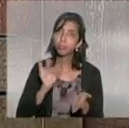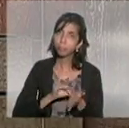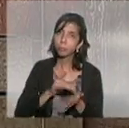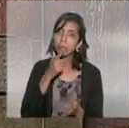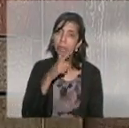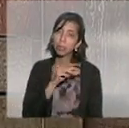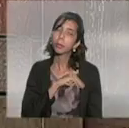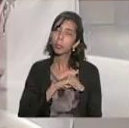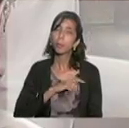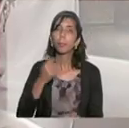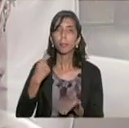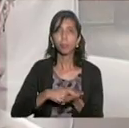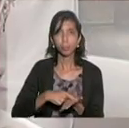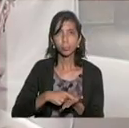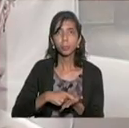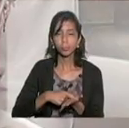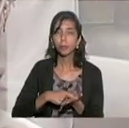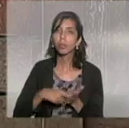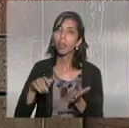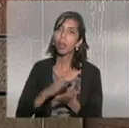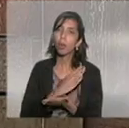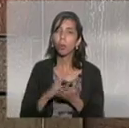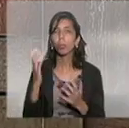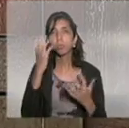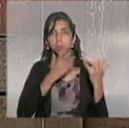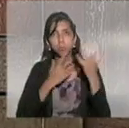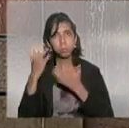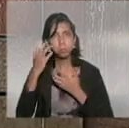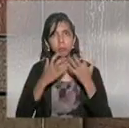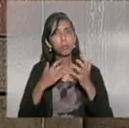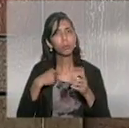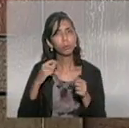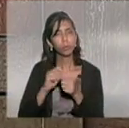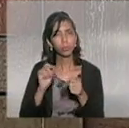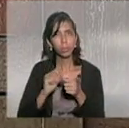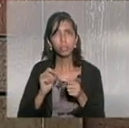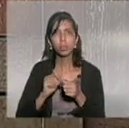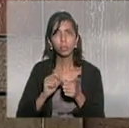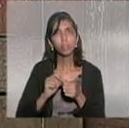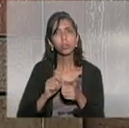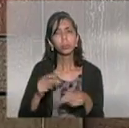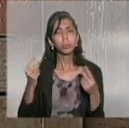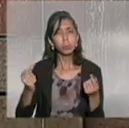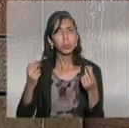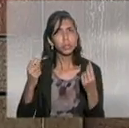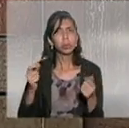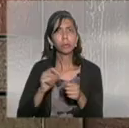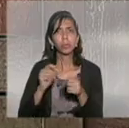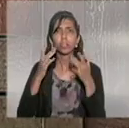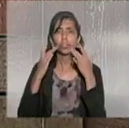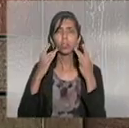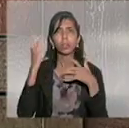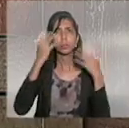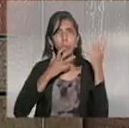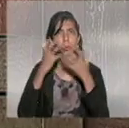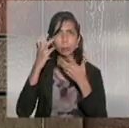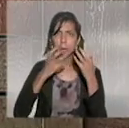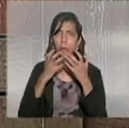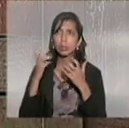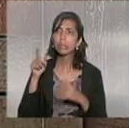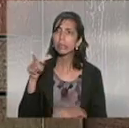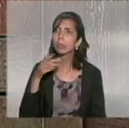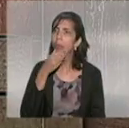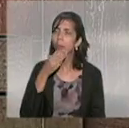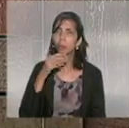ganhei dinheiro com isso. É? É. Em alguns musicais eu toquei, eu fiz muito tempo espetáculos com Abelardo Figueiredo, que era